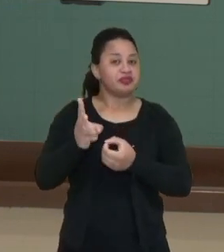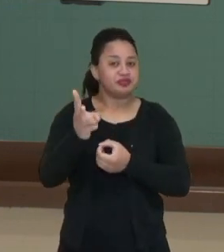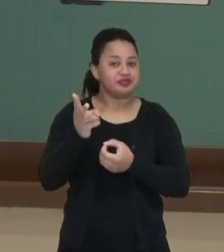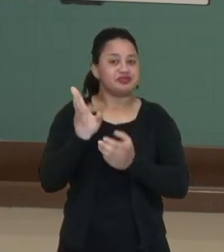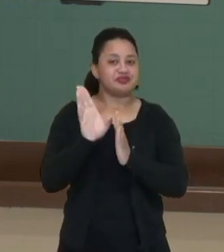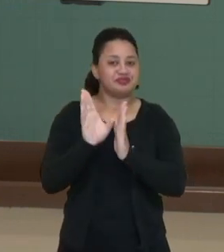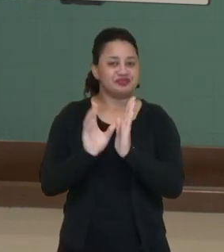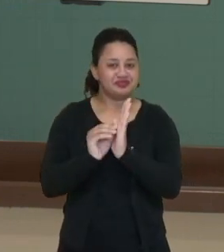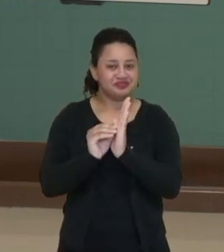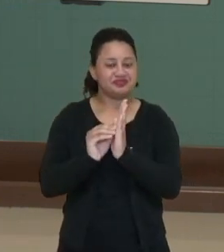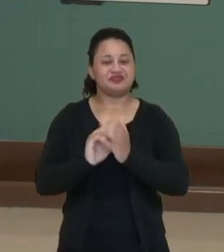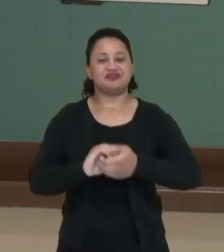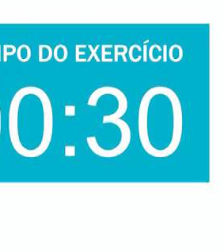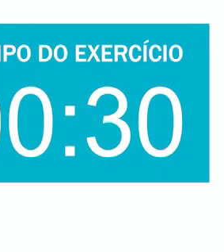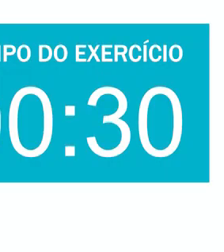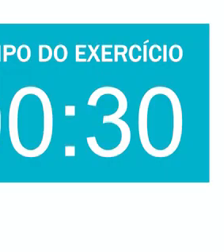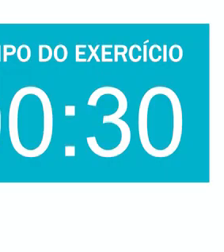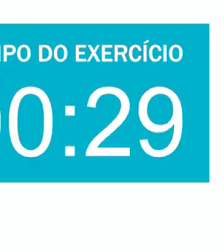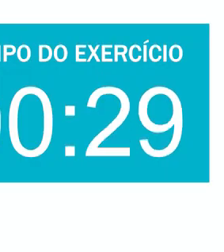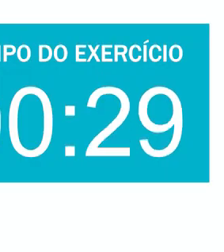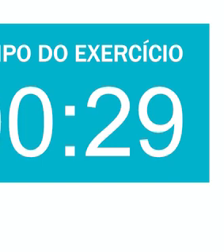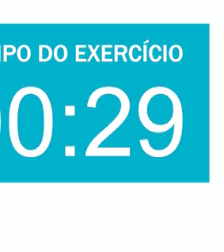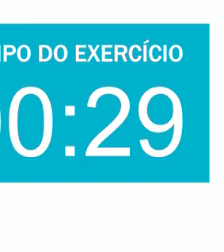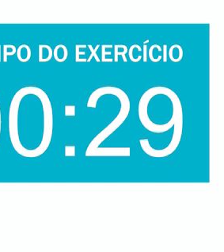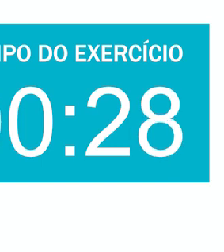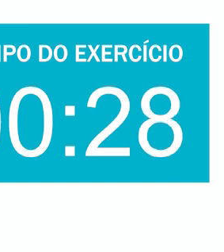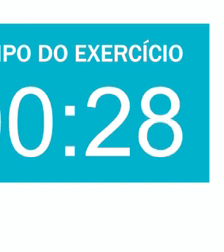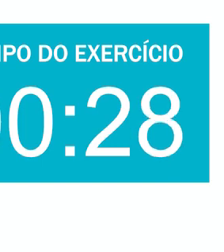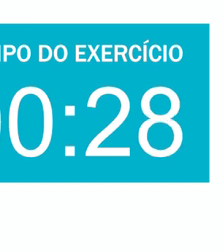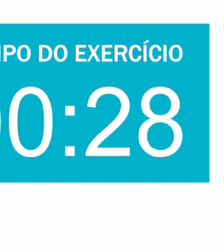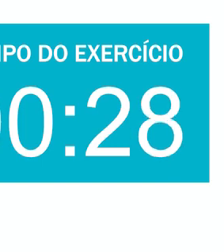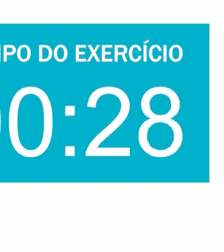mais sobre esse assunto até daqui a pouco.